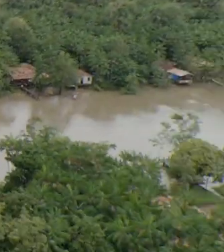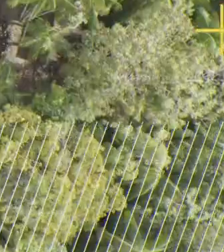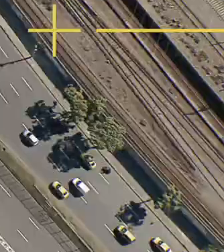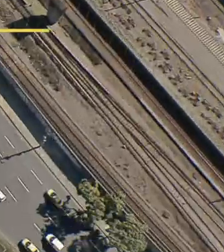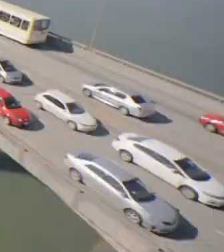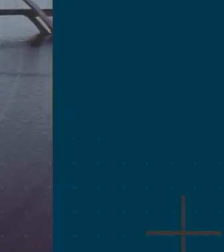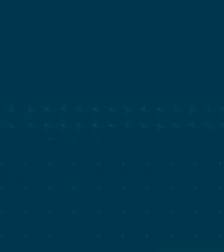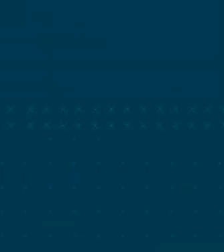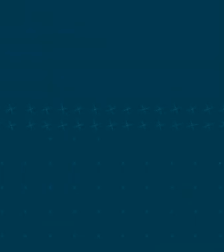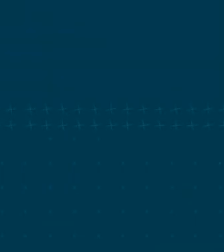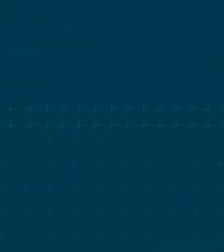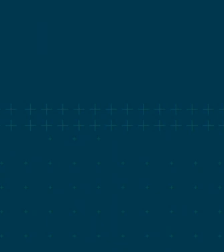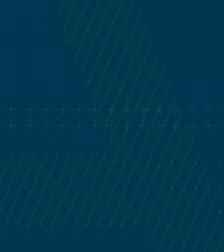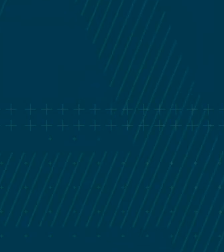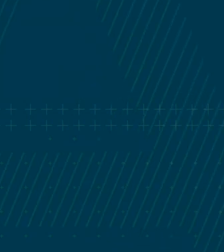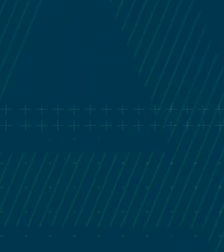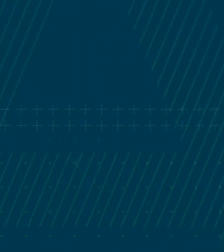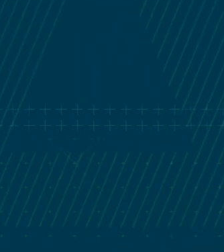Legenda